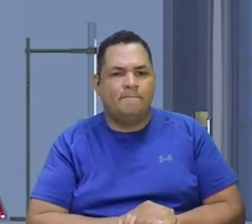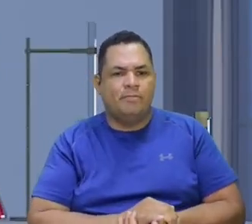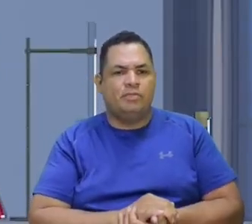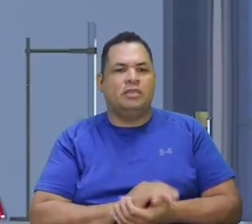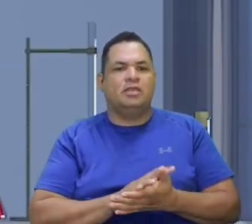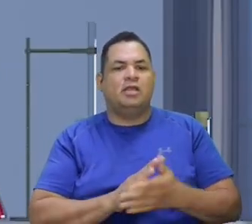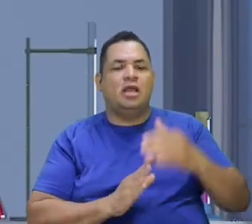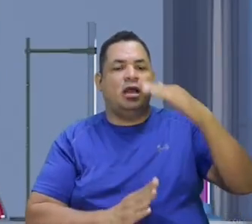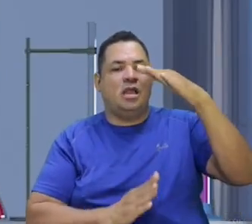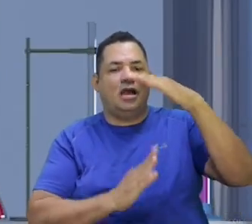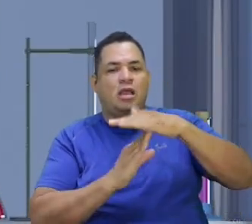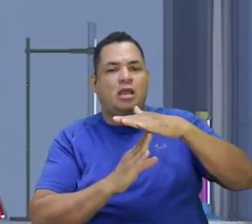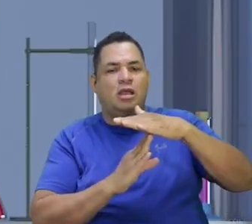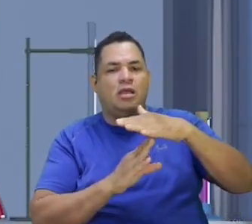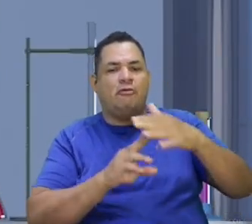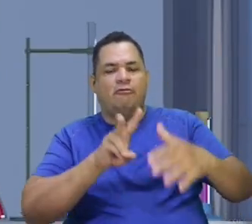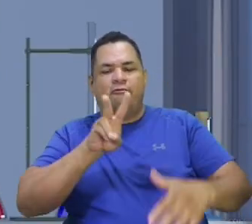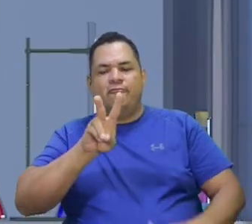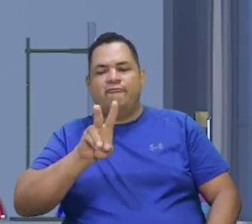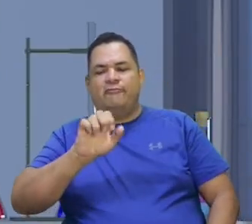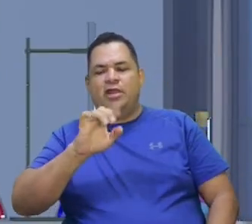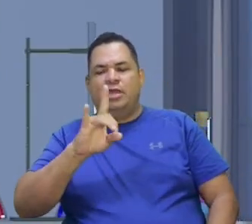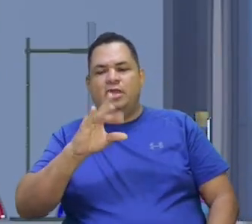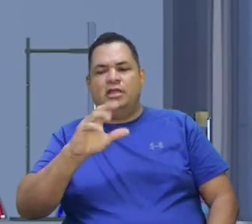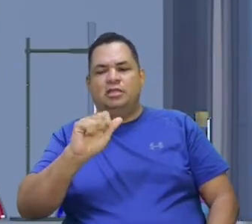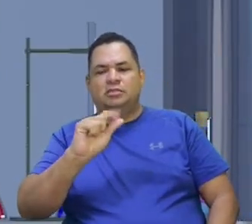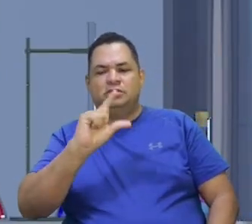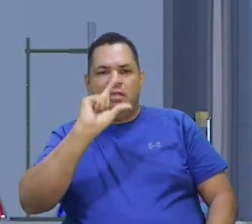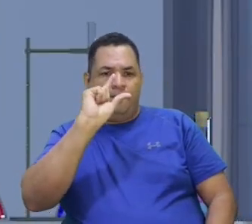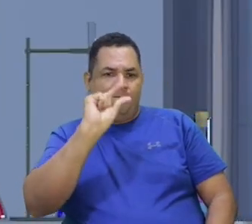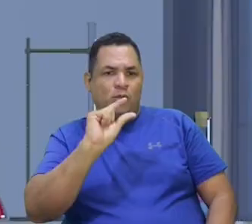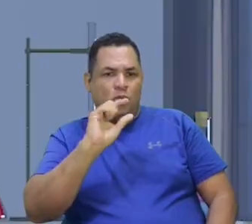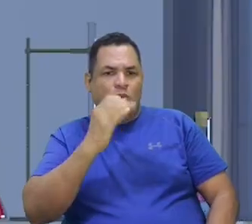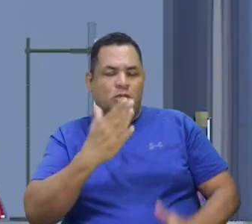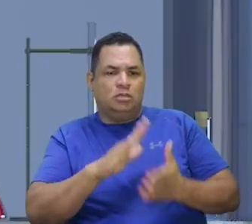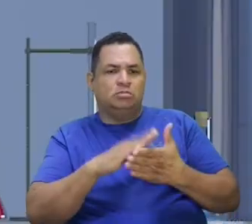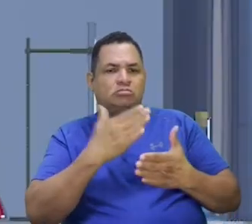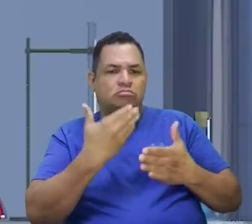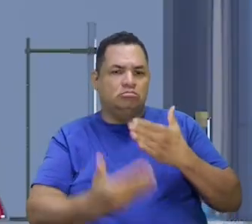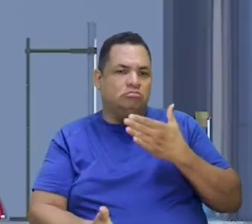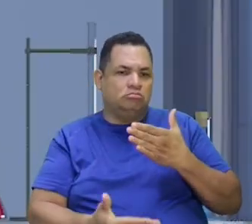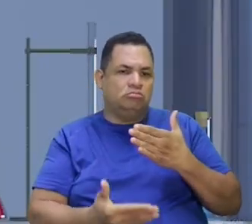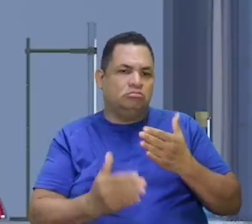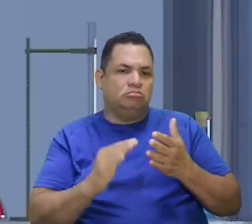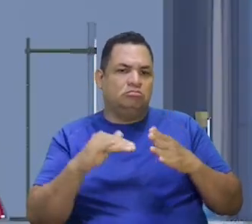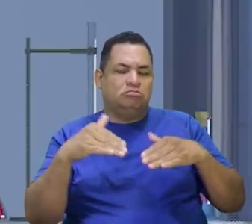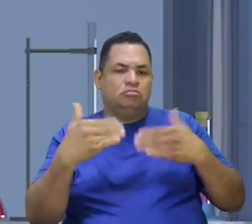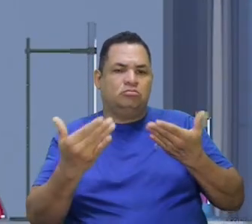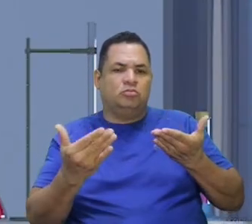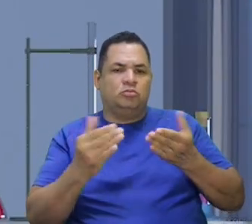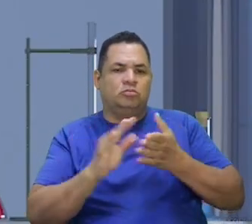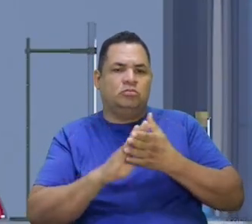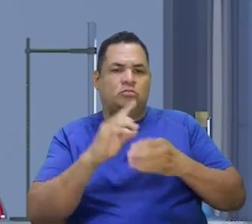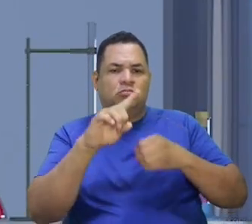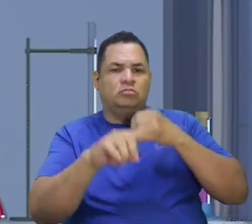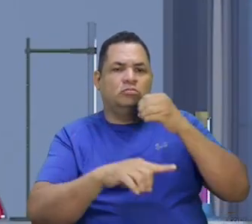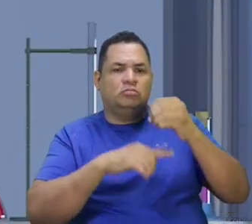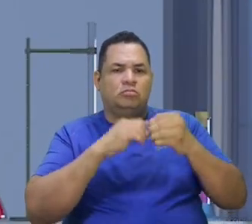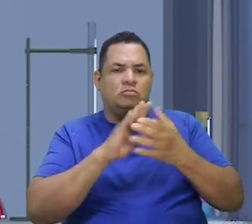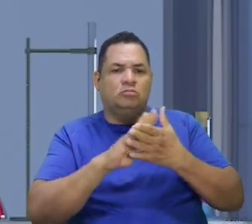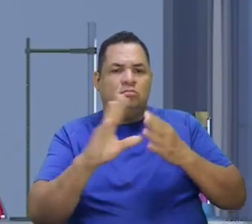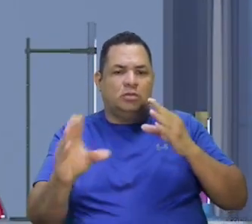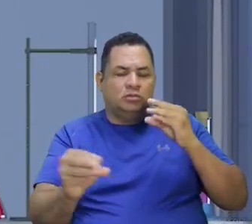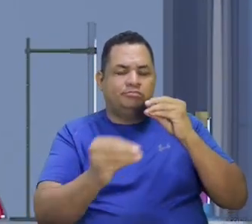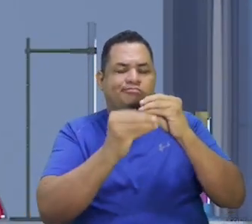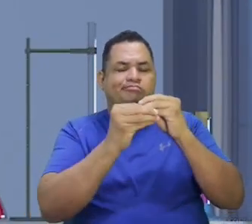As valências dele já tem poucos elétrons, que é justamente os elétrons que ele perdem. E quando a gente fala dos átomos que vão